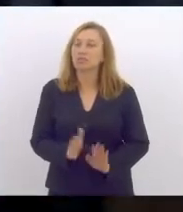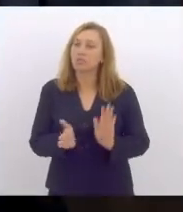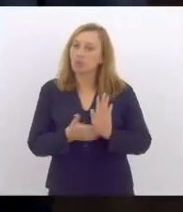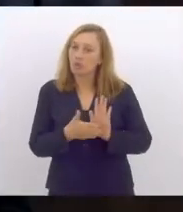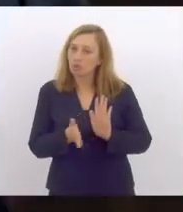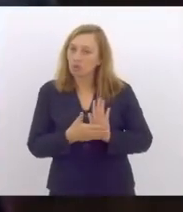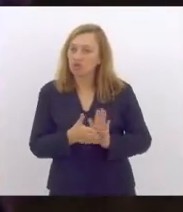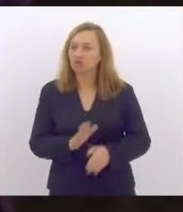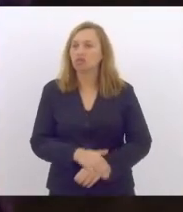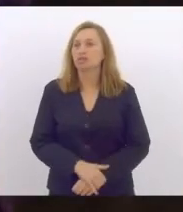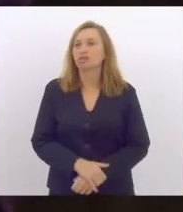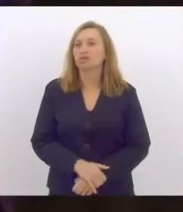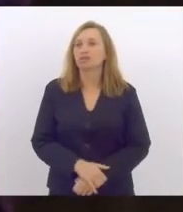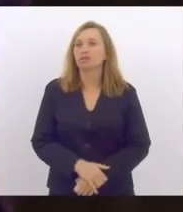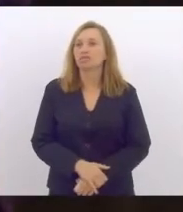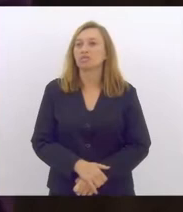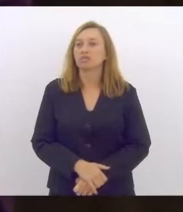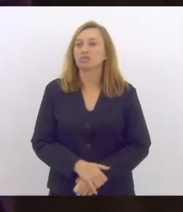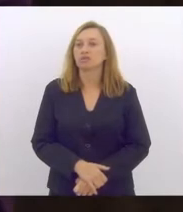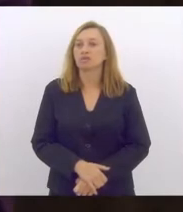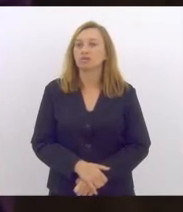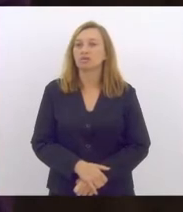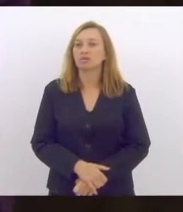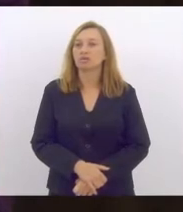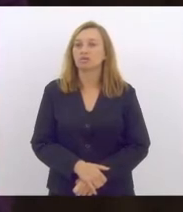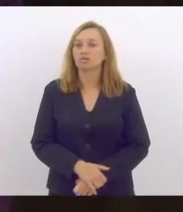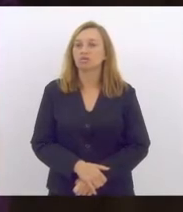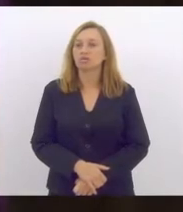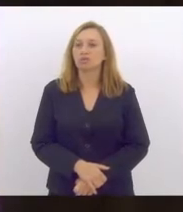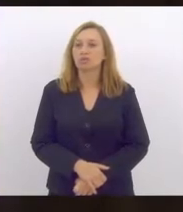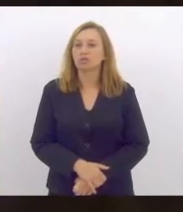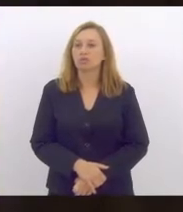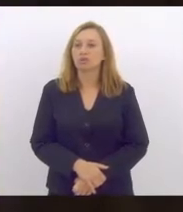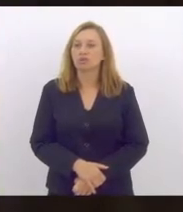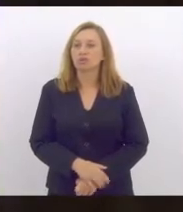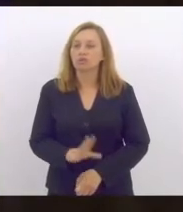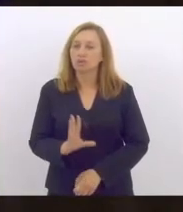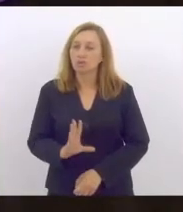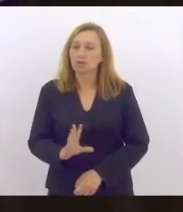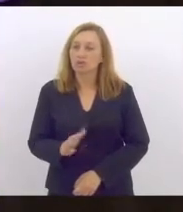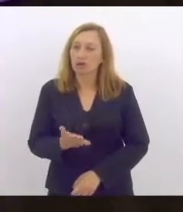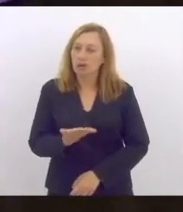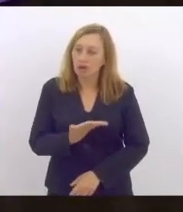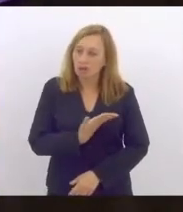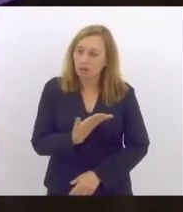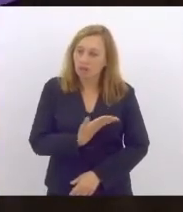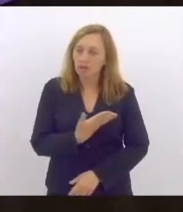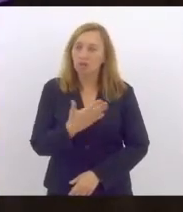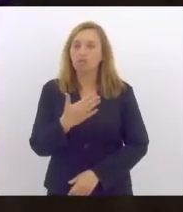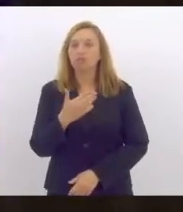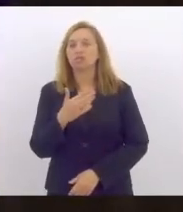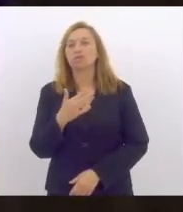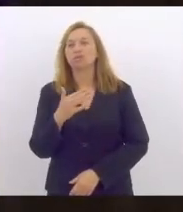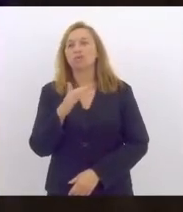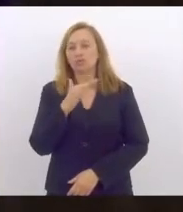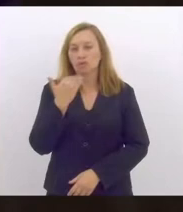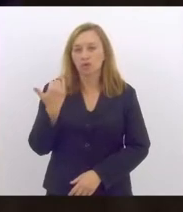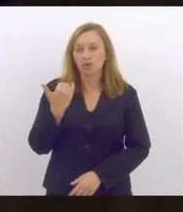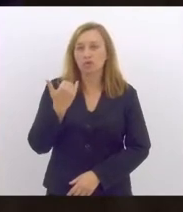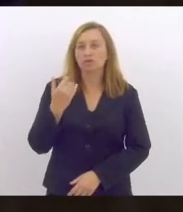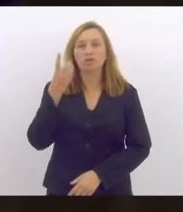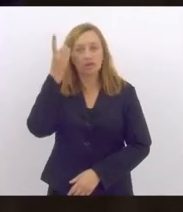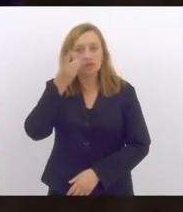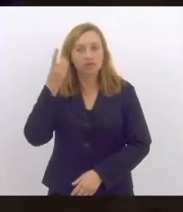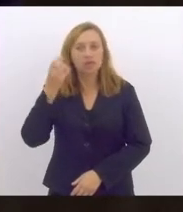propôs dar ao nome do nosso querido e falecido deputado João Peixoto